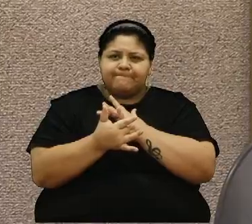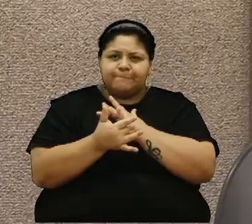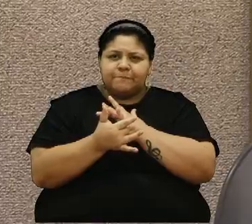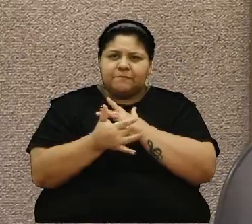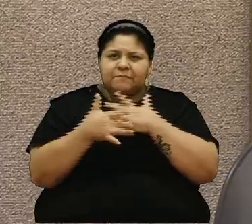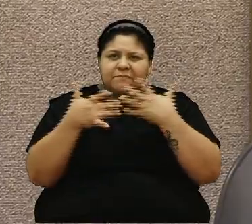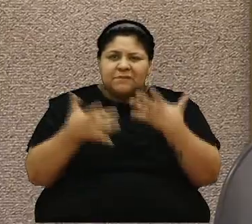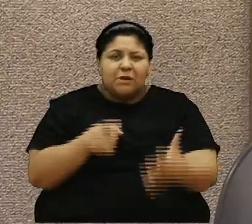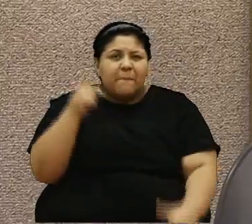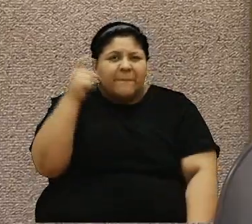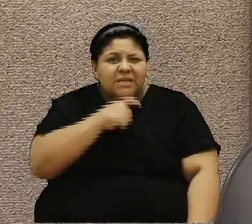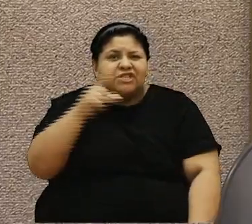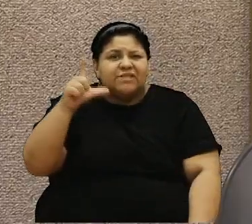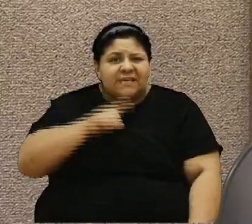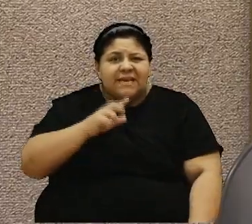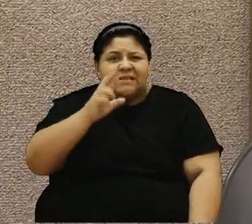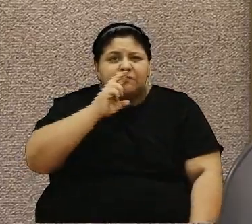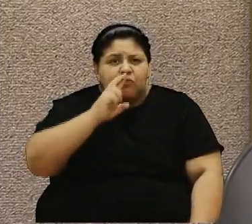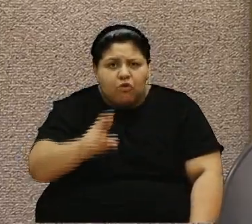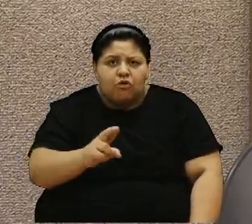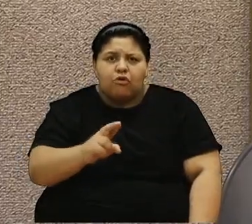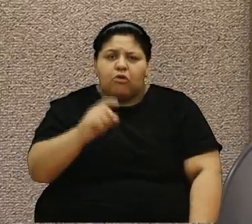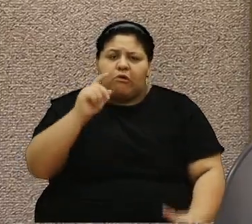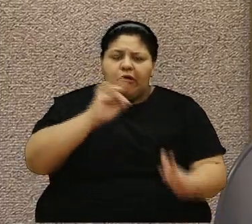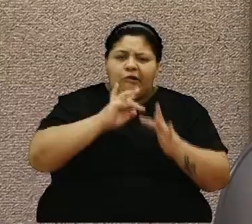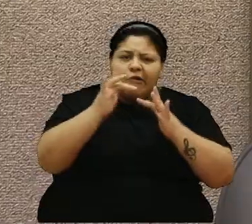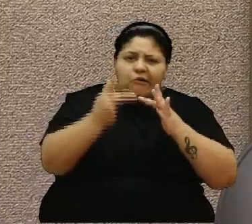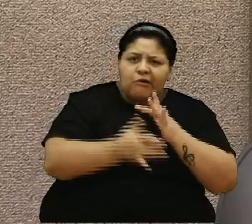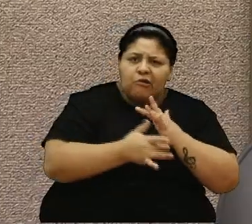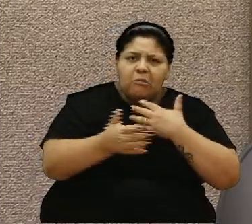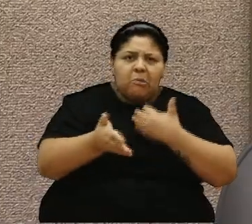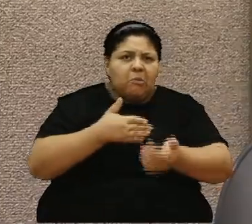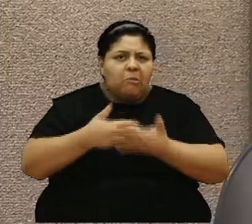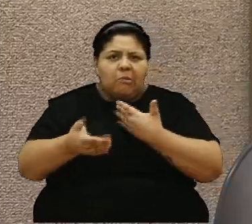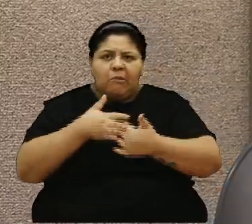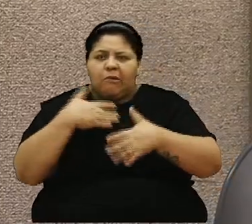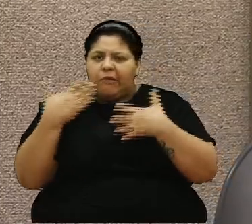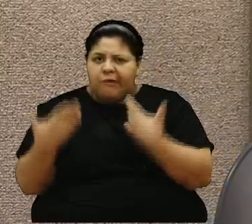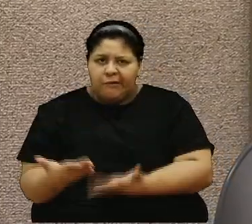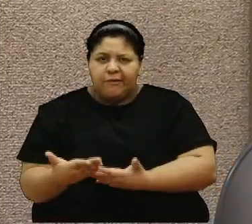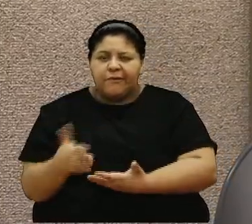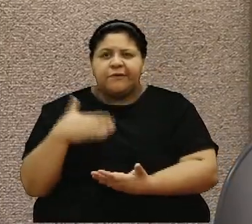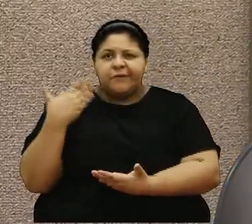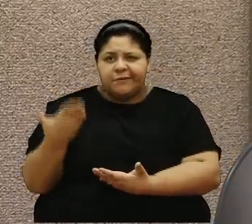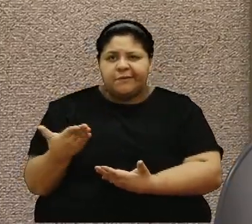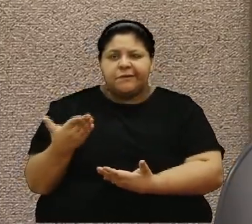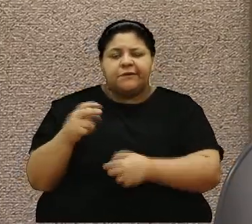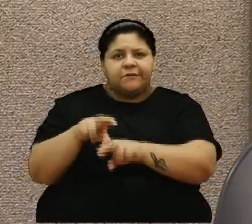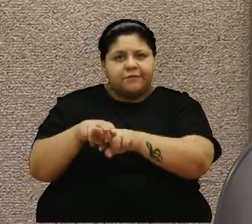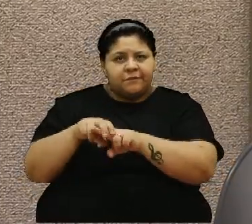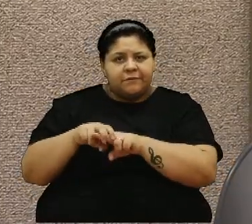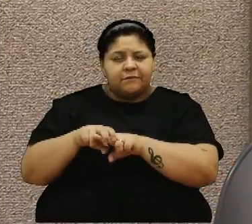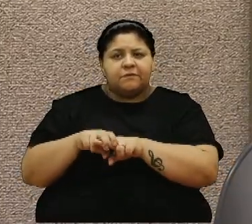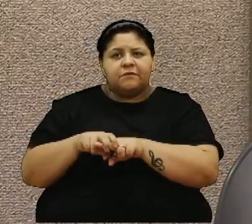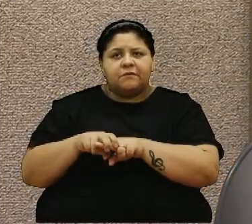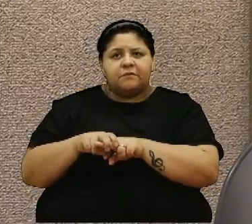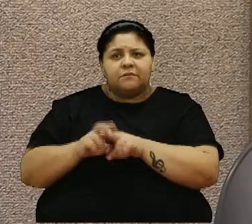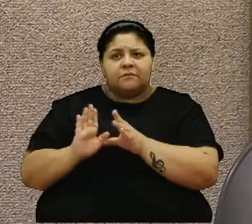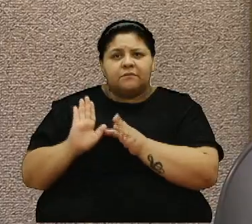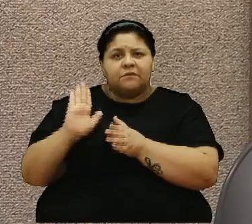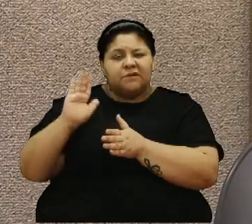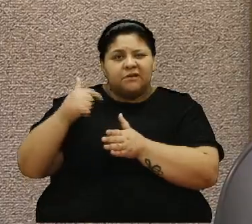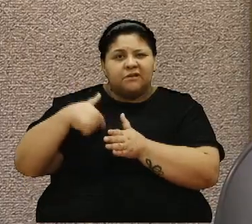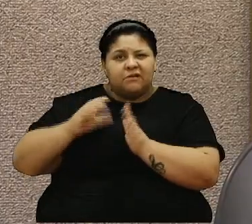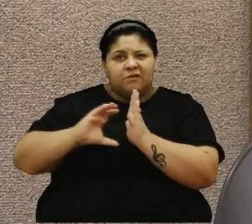Cara, mentiu, tem que responder, seja em rede social, seja no que for. Tá? Então, nesse sentido, o